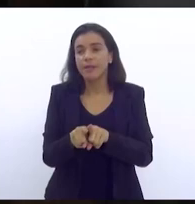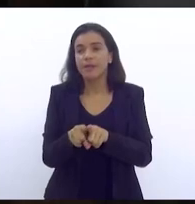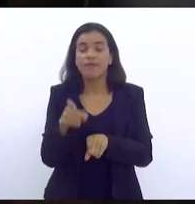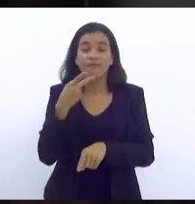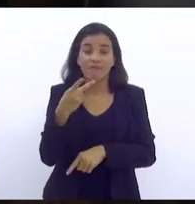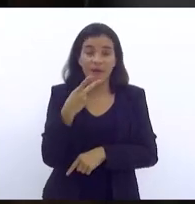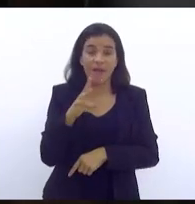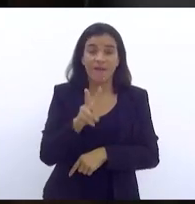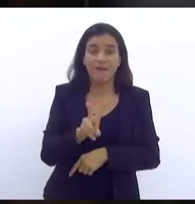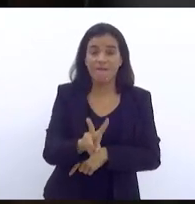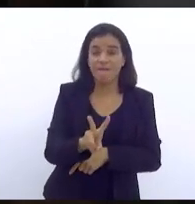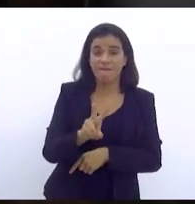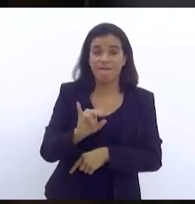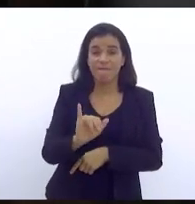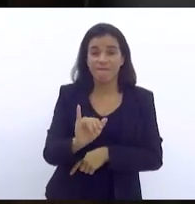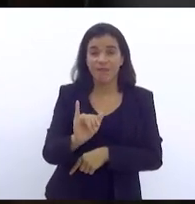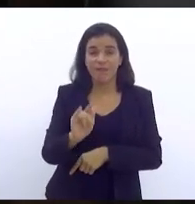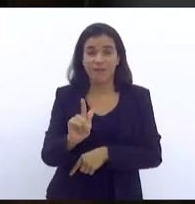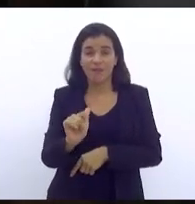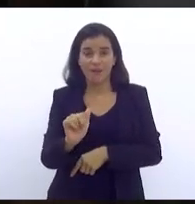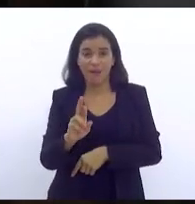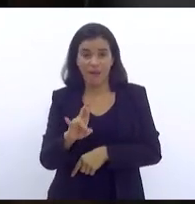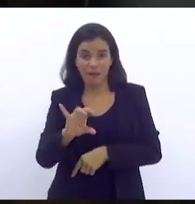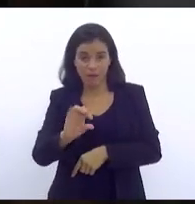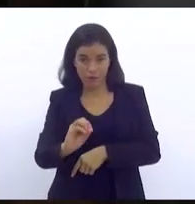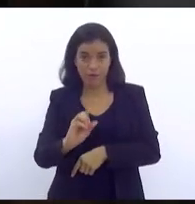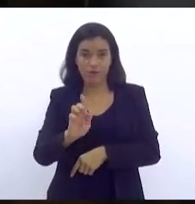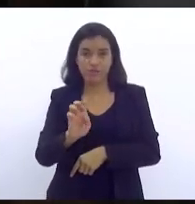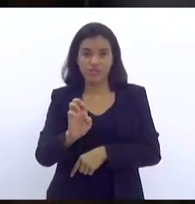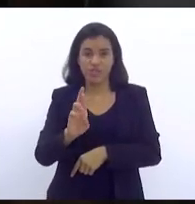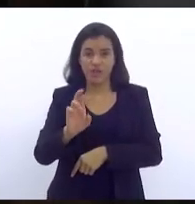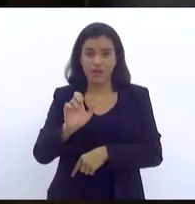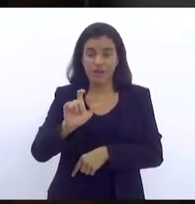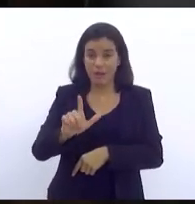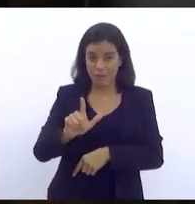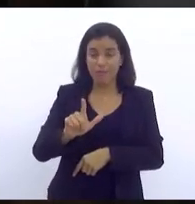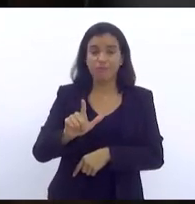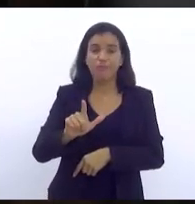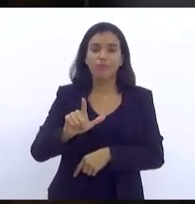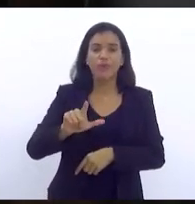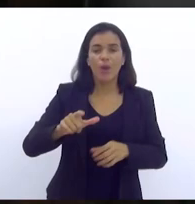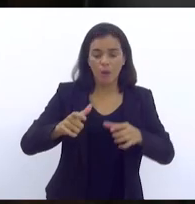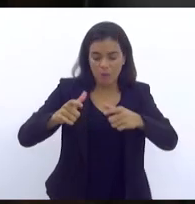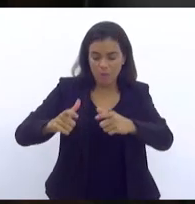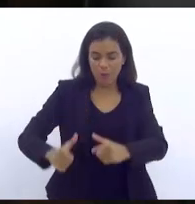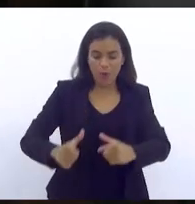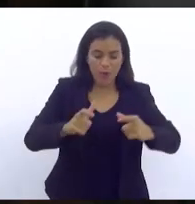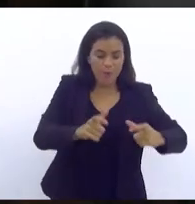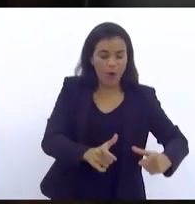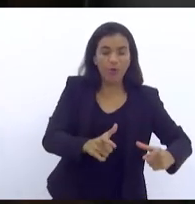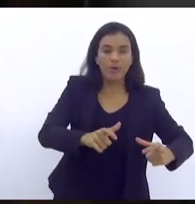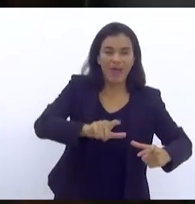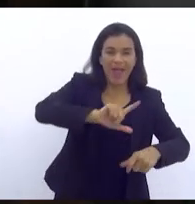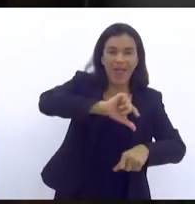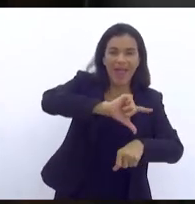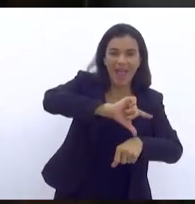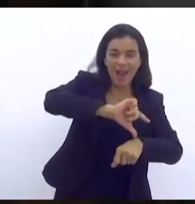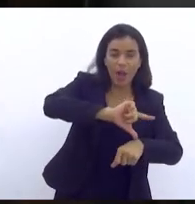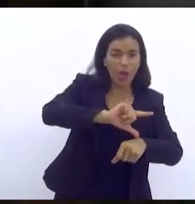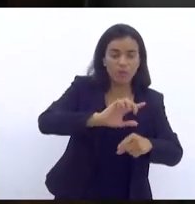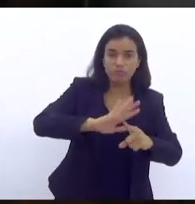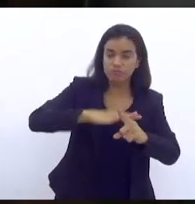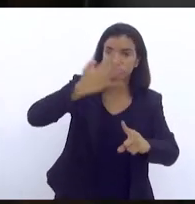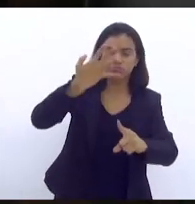Vigário Geral que a instalação de novos hidrômetros fez saltar o número da da conta de